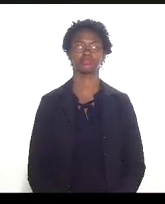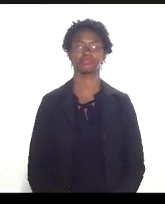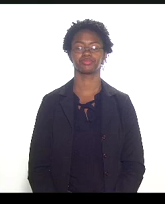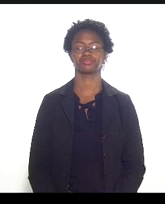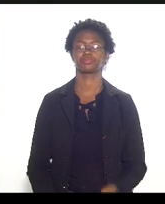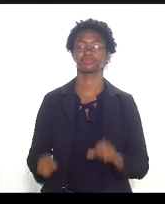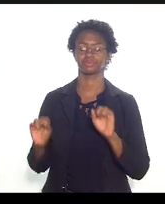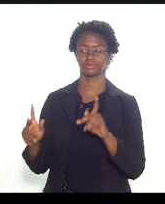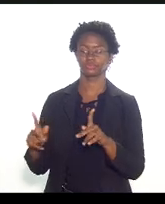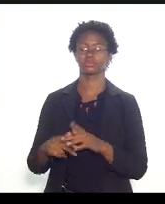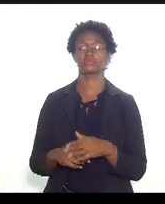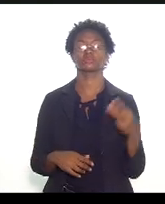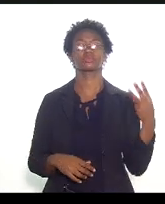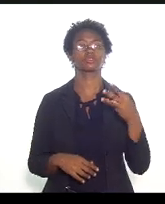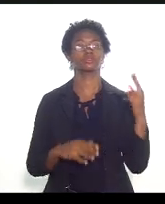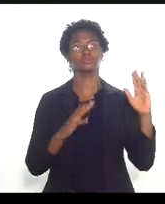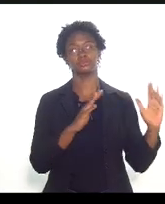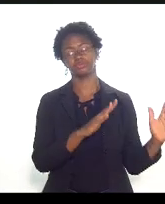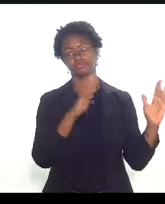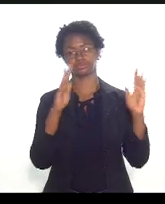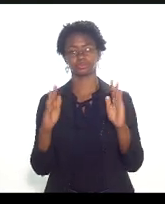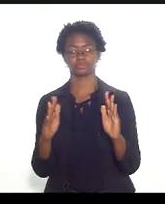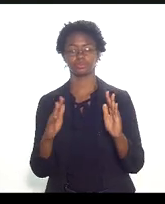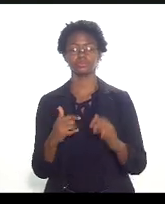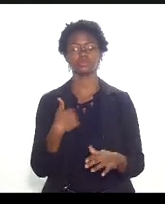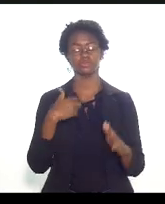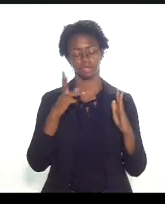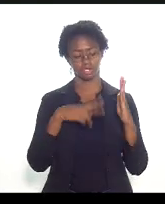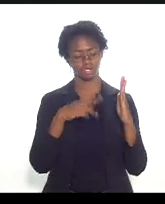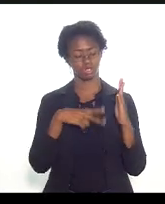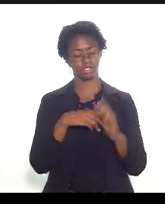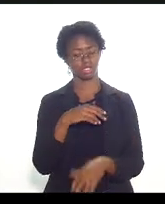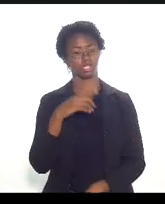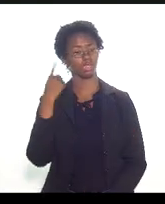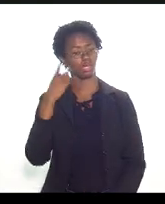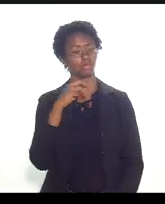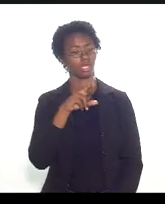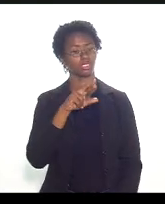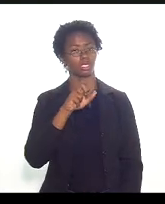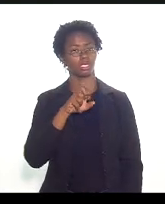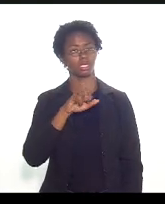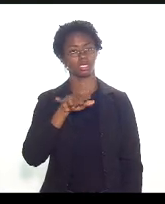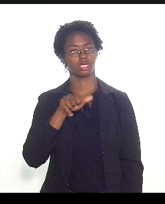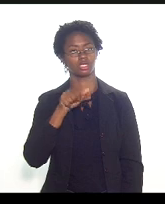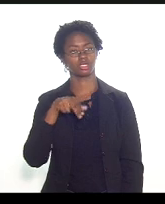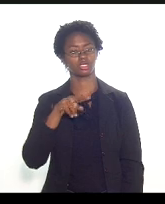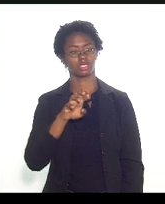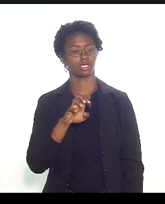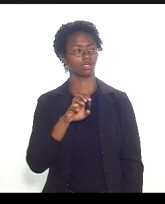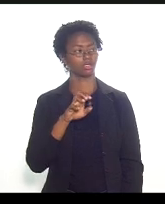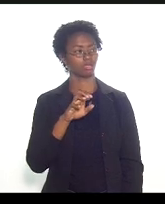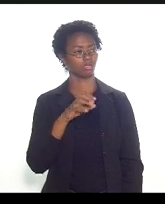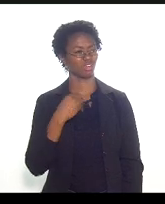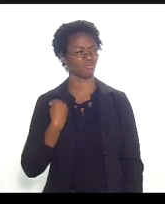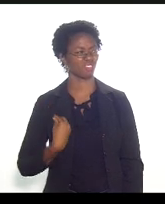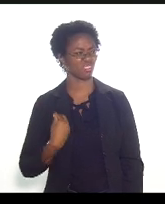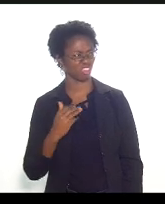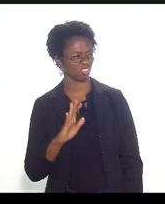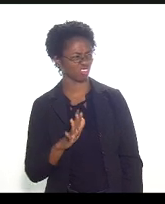Vamos ao terceiro bloco. Eu li aqui, deputada Rejane... Não sei se ela já se encontra